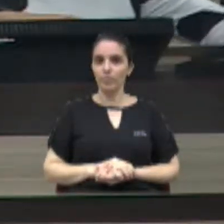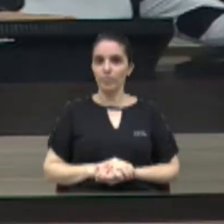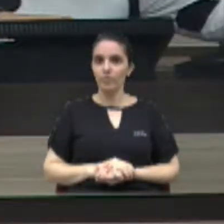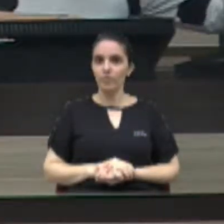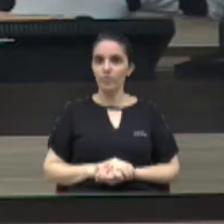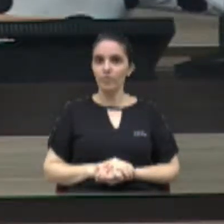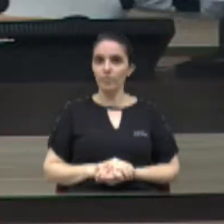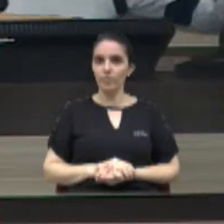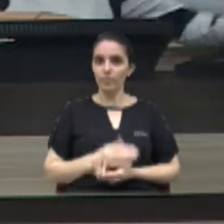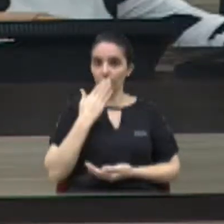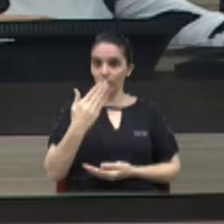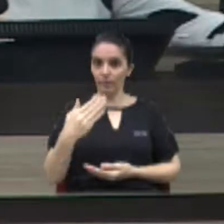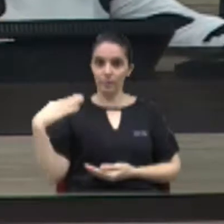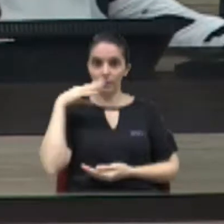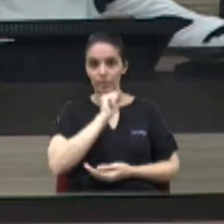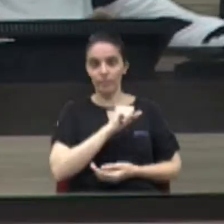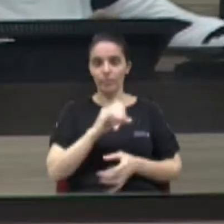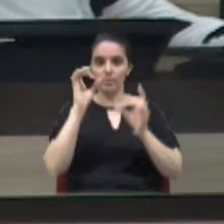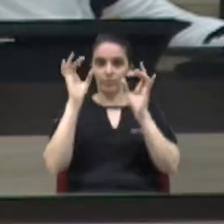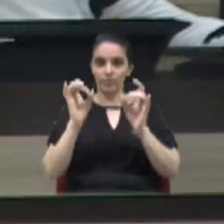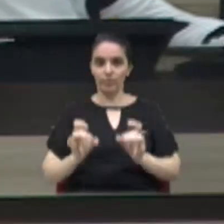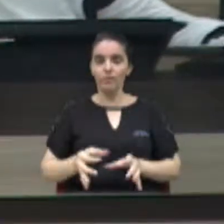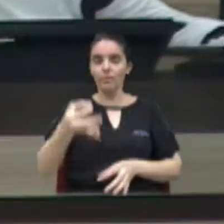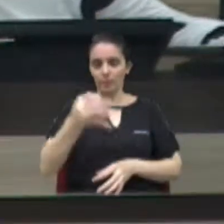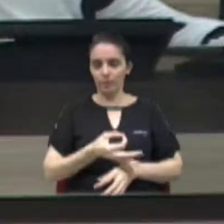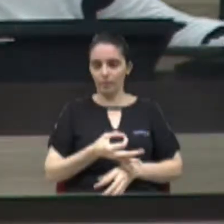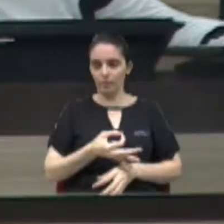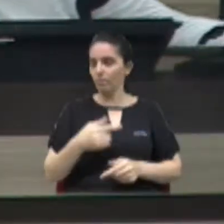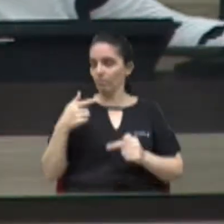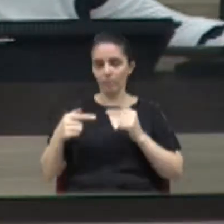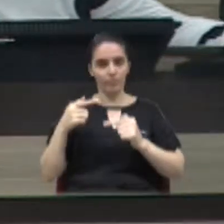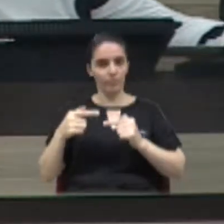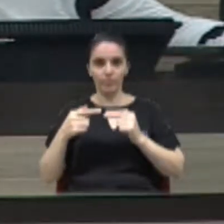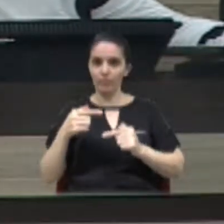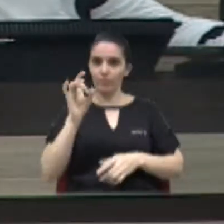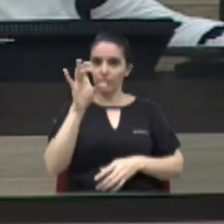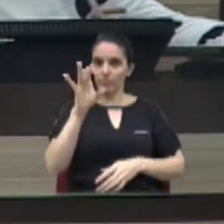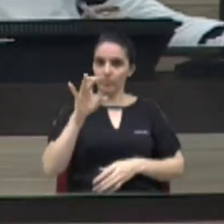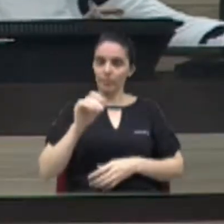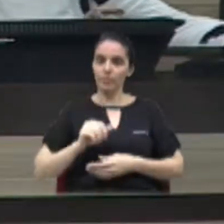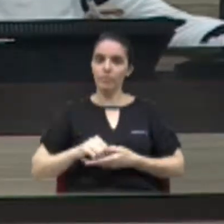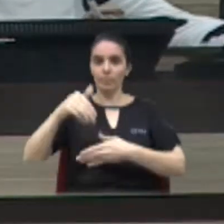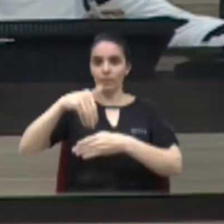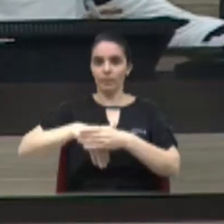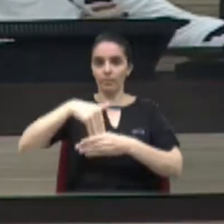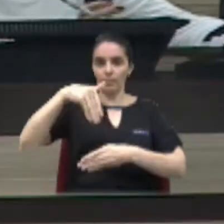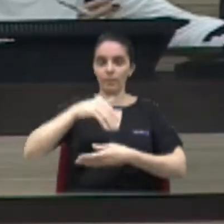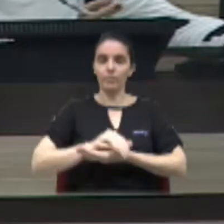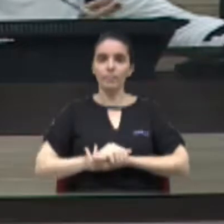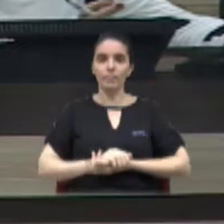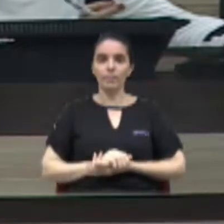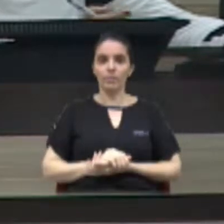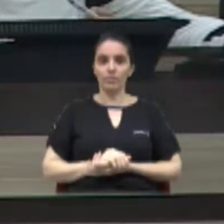Requerimento de urgência especial está formalmente em ordem e não comporta discussão. Apenas encaminhamento de voto.